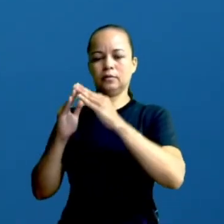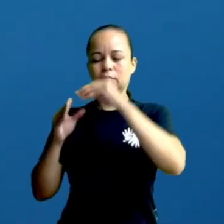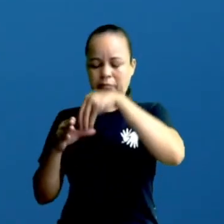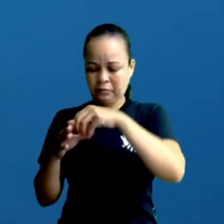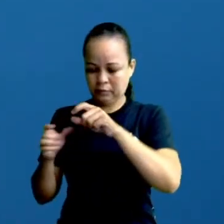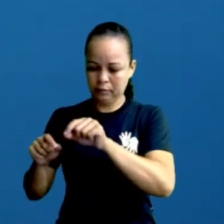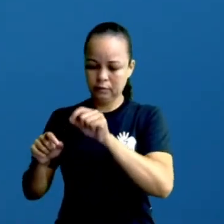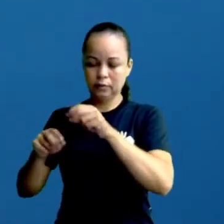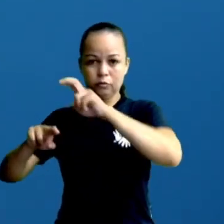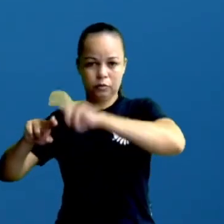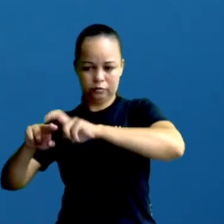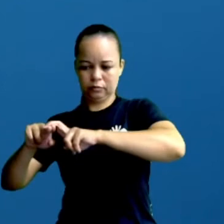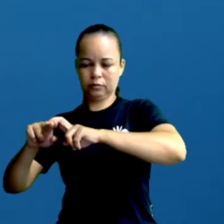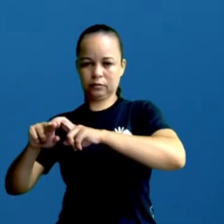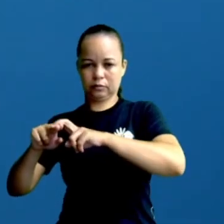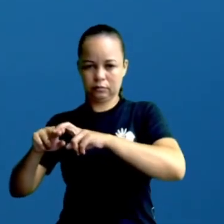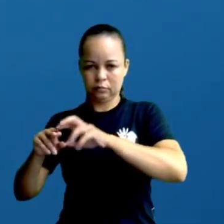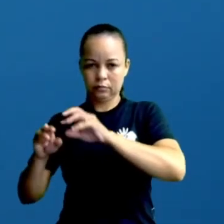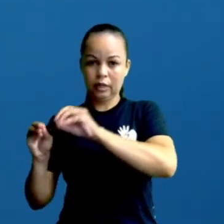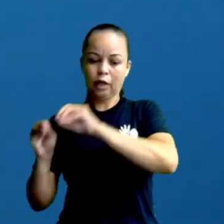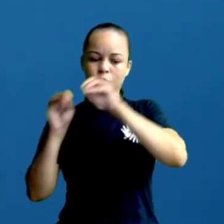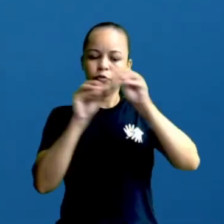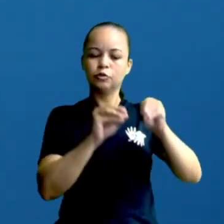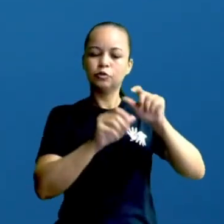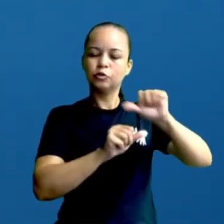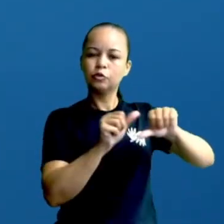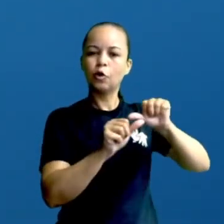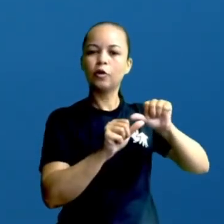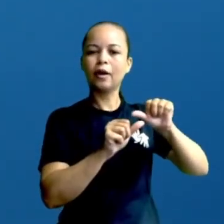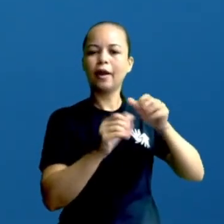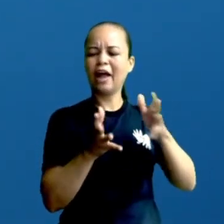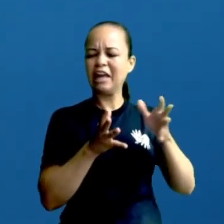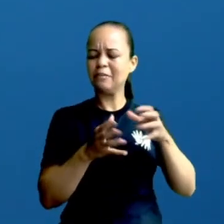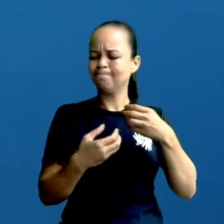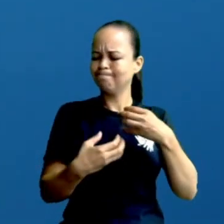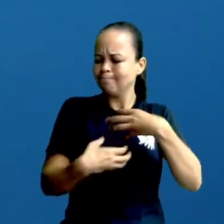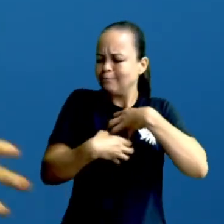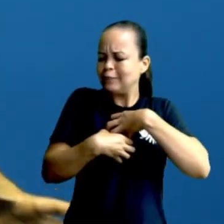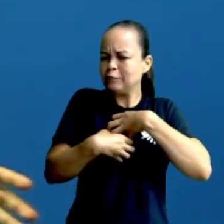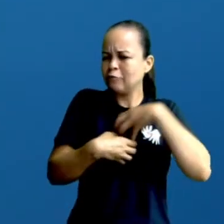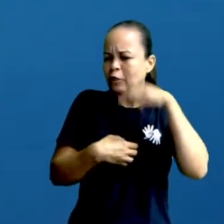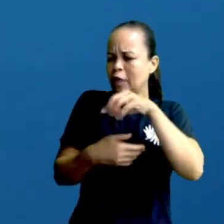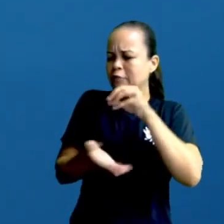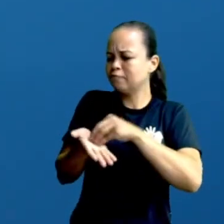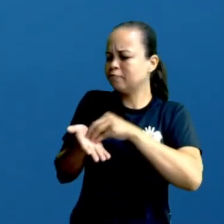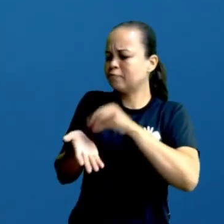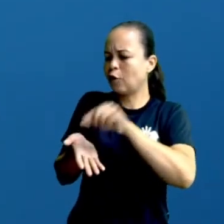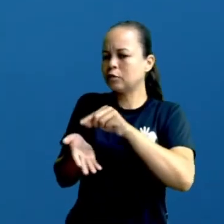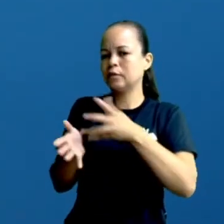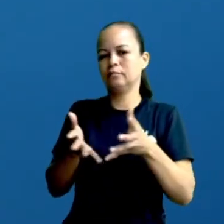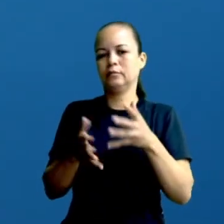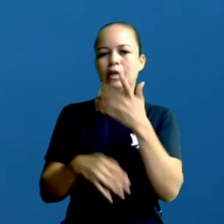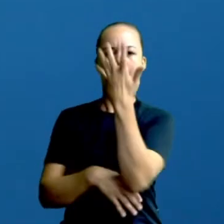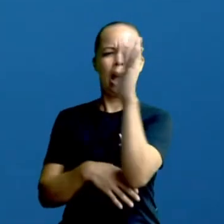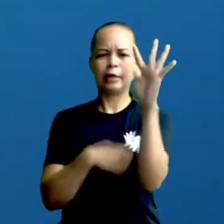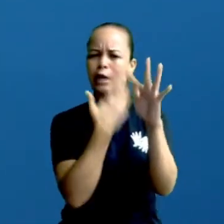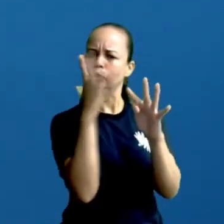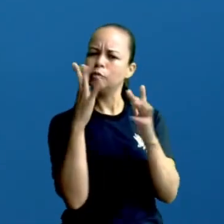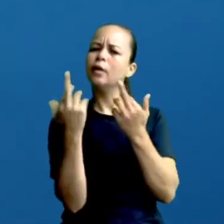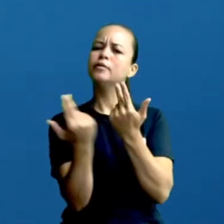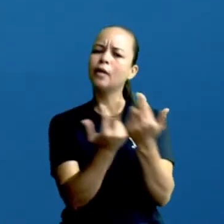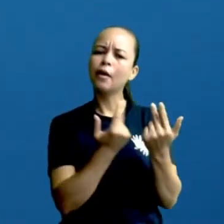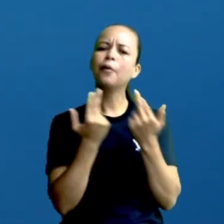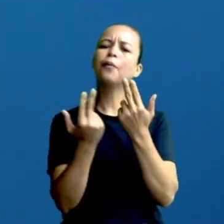preciso colocar uma coisa no lugar, não é? Então, a gente tem essa noção. Com a natureza do mesmo jeito. Quando a gente retira, a gente